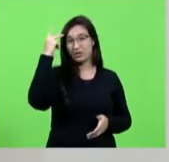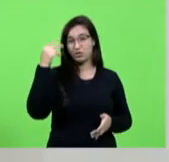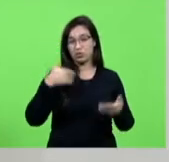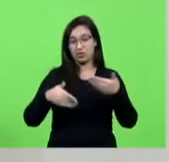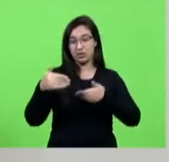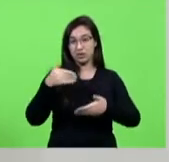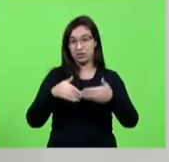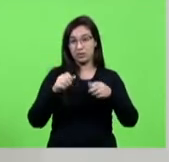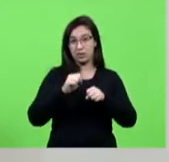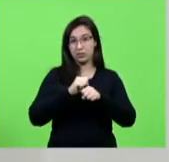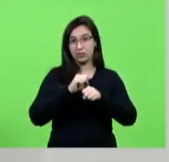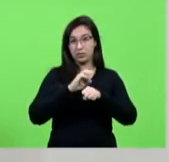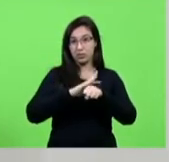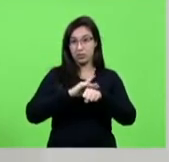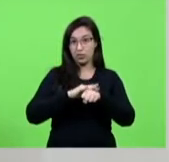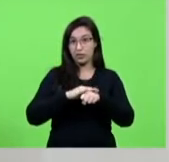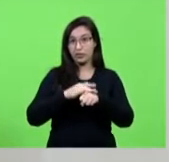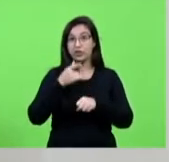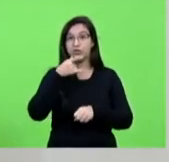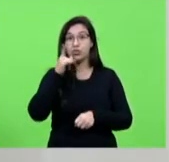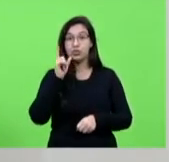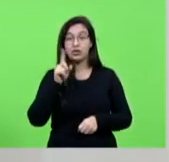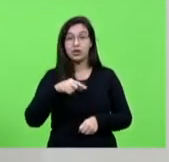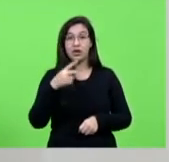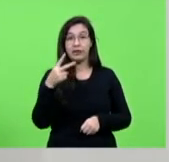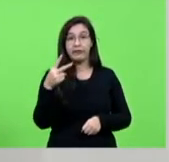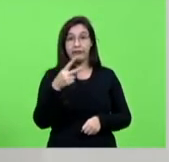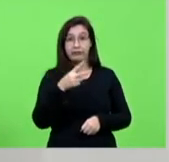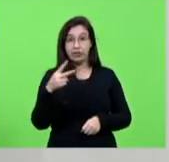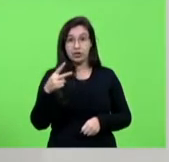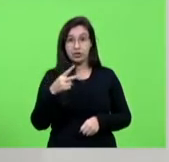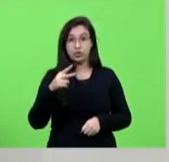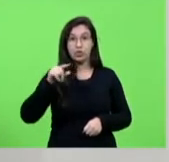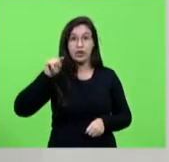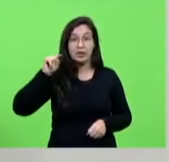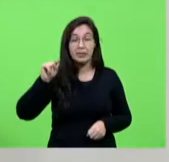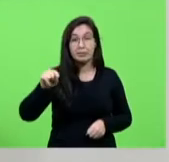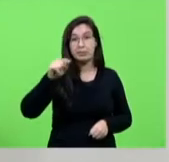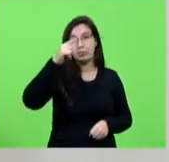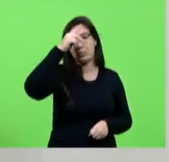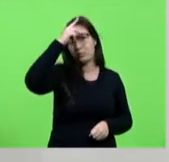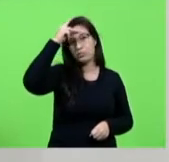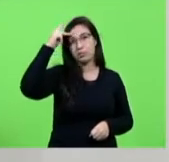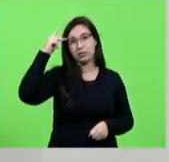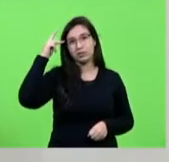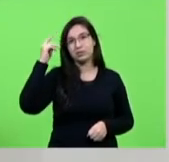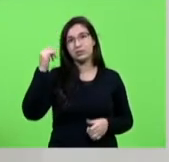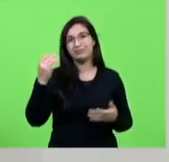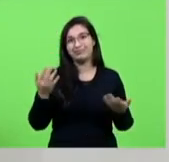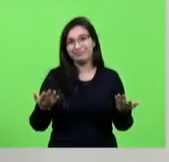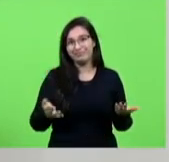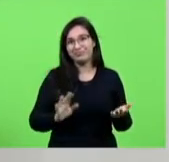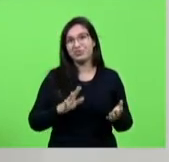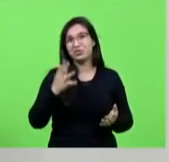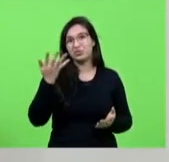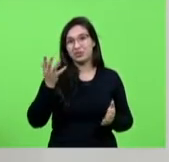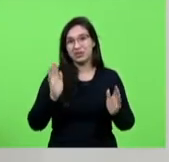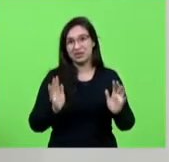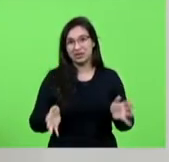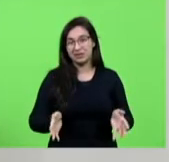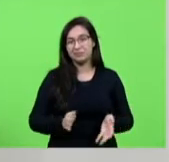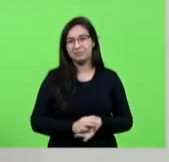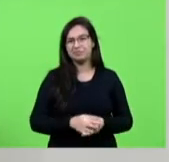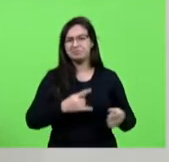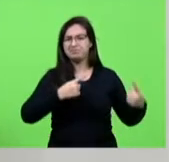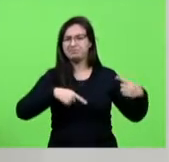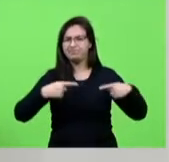já eram 22 mil pessoas. É um exemplo do que está acontecendo. Discutimos